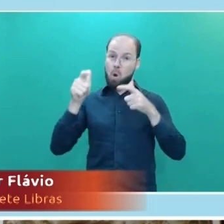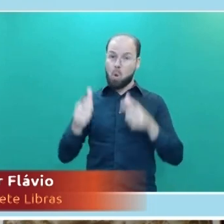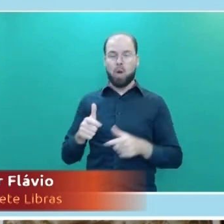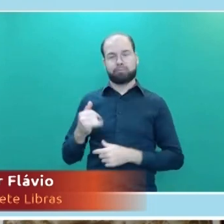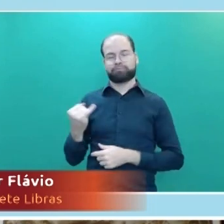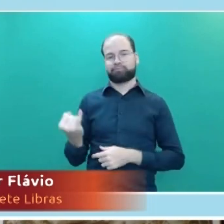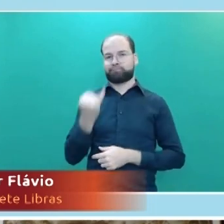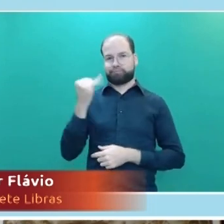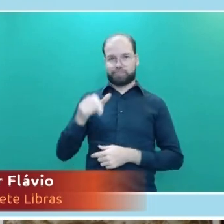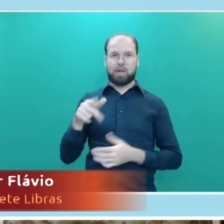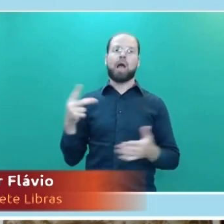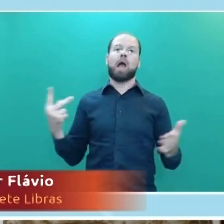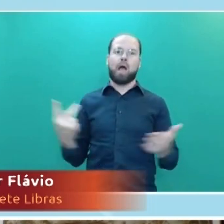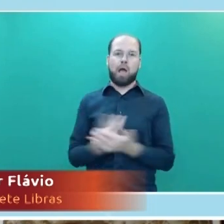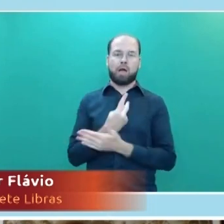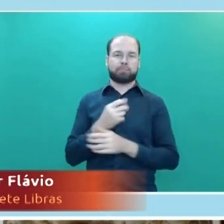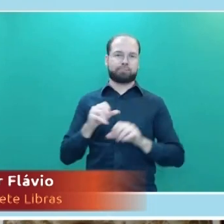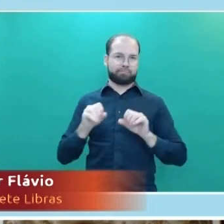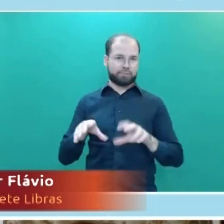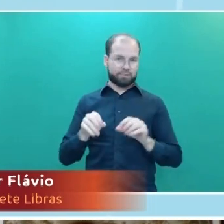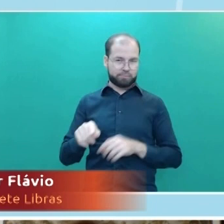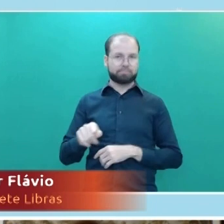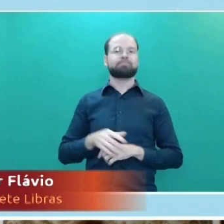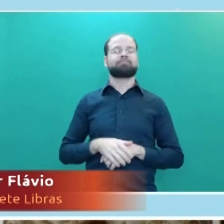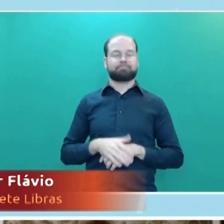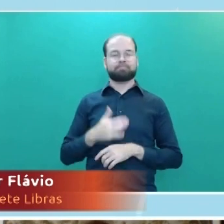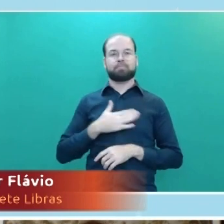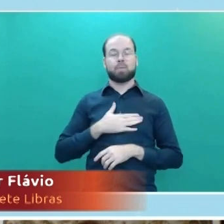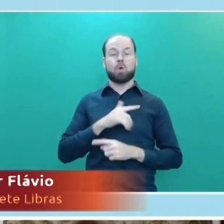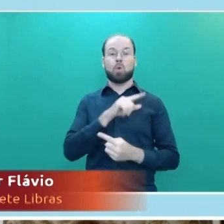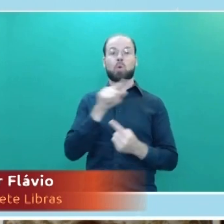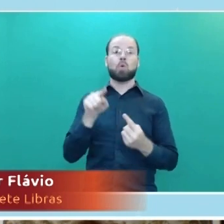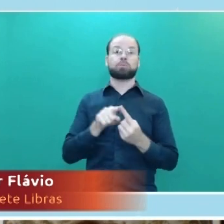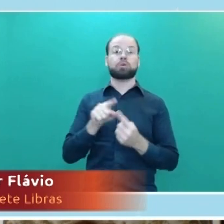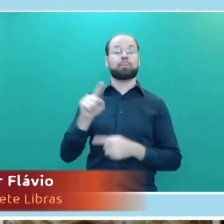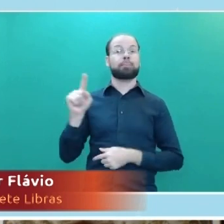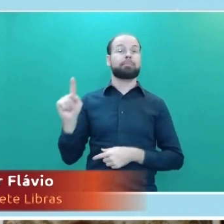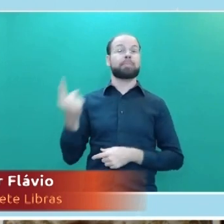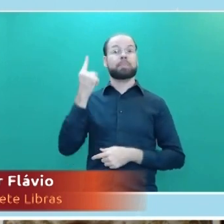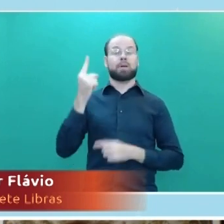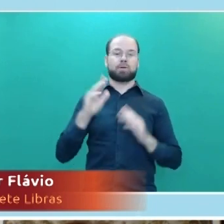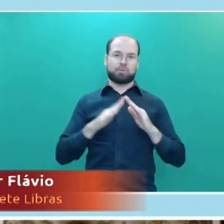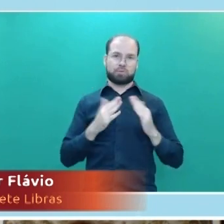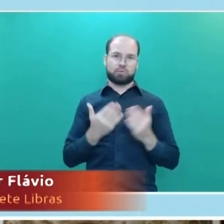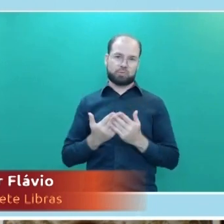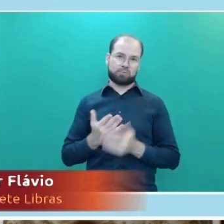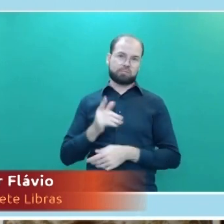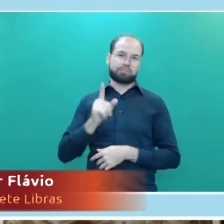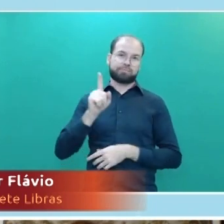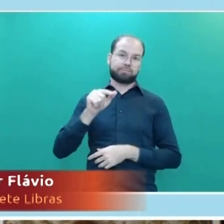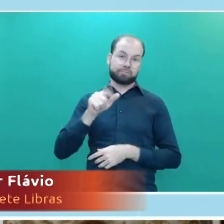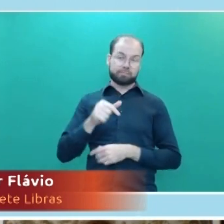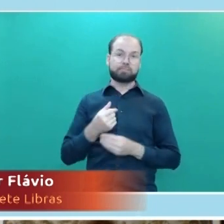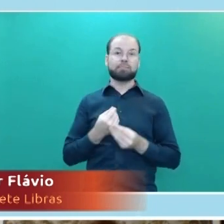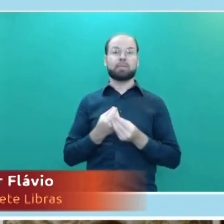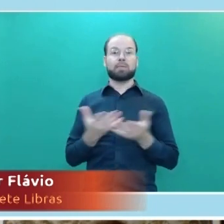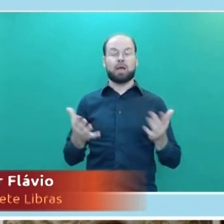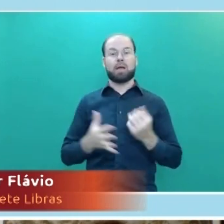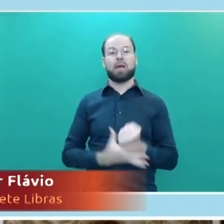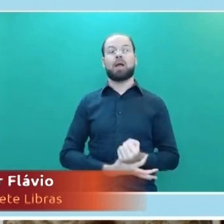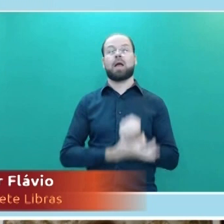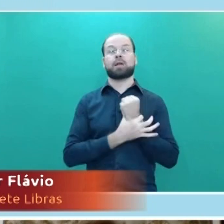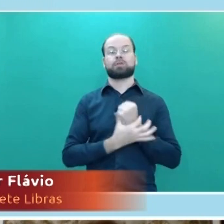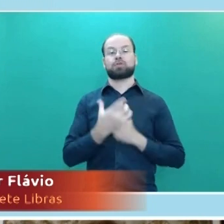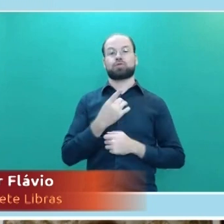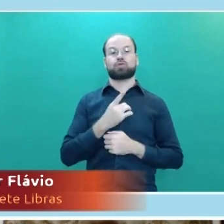isso ocorra. Aliás, o objetivo primeiro da escola, eu acho, é garantir esse